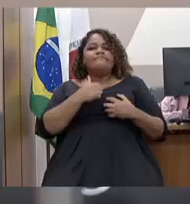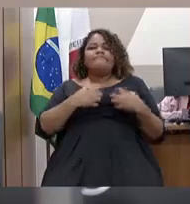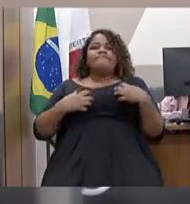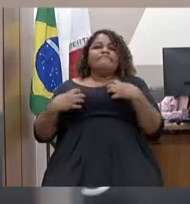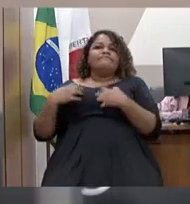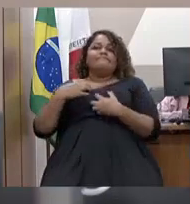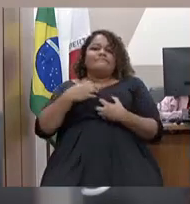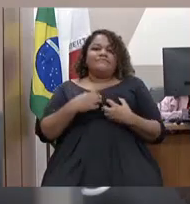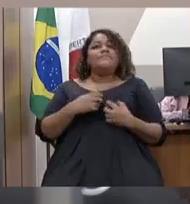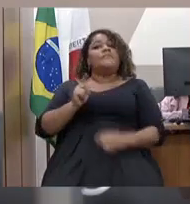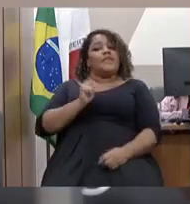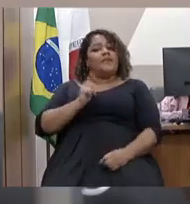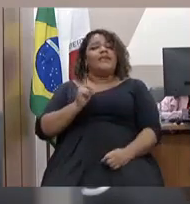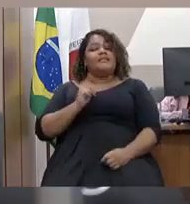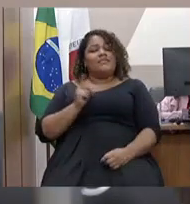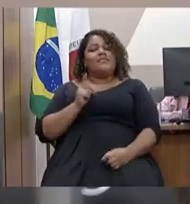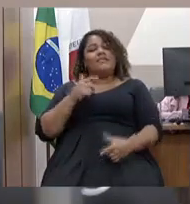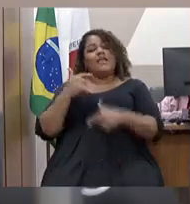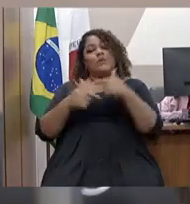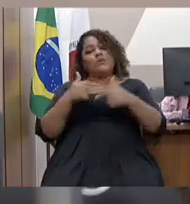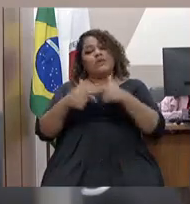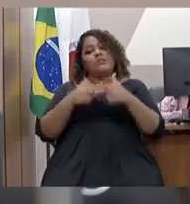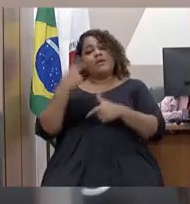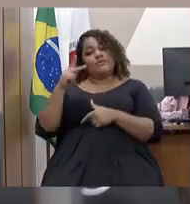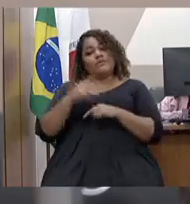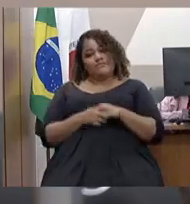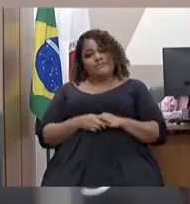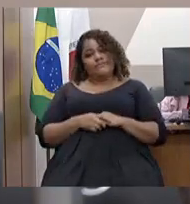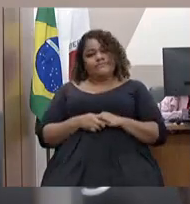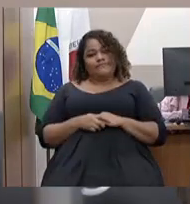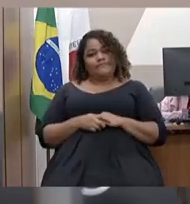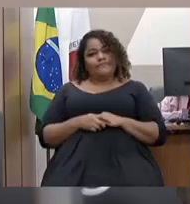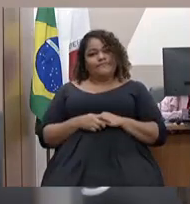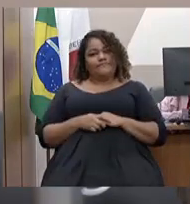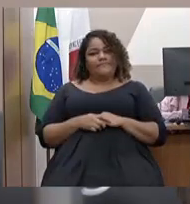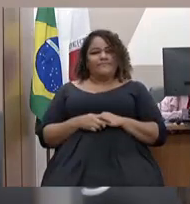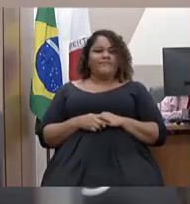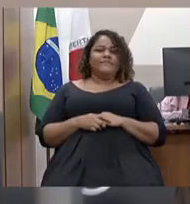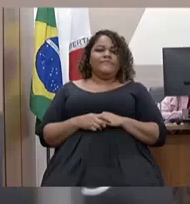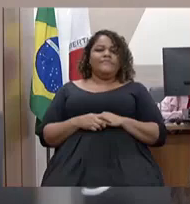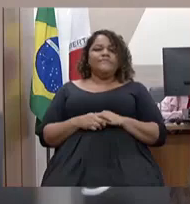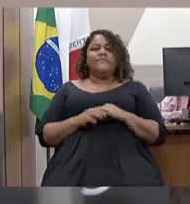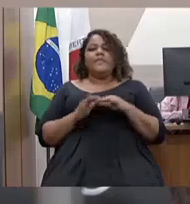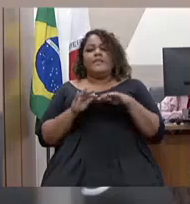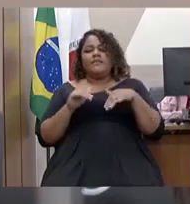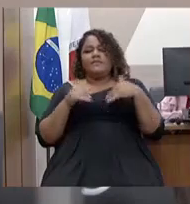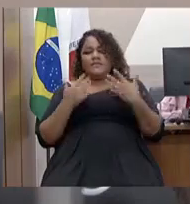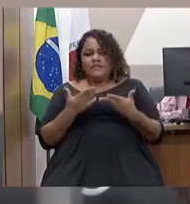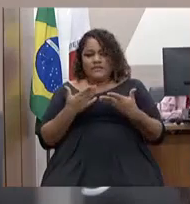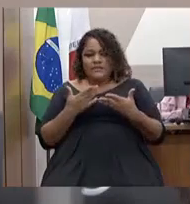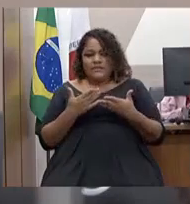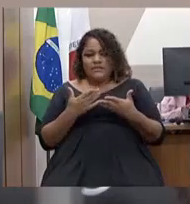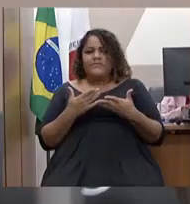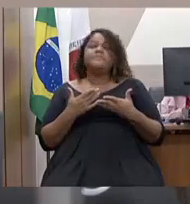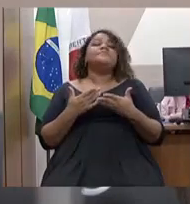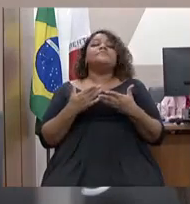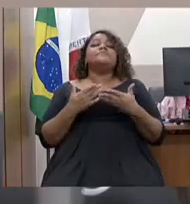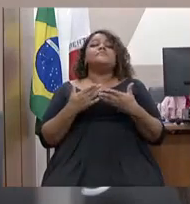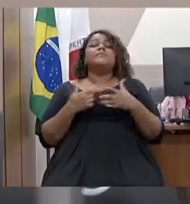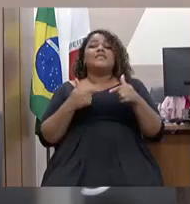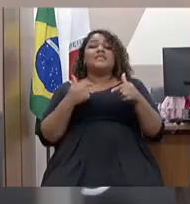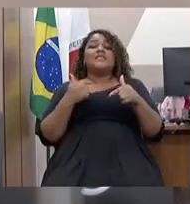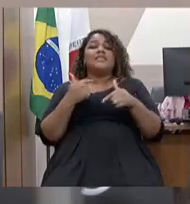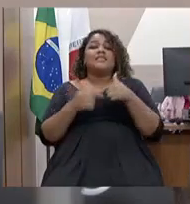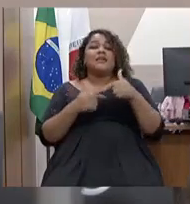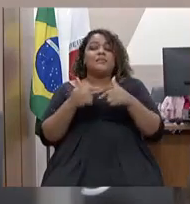É só ele né no caso é bom então o processo de trabalho que a gente chama de organização do trabalho